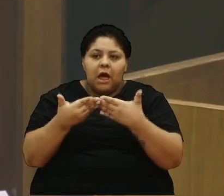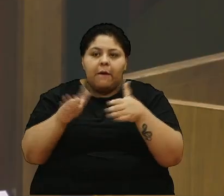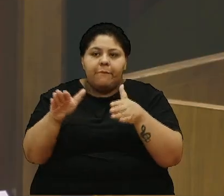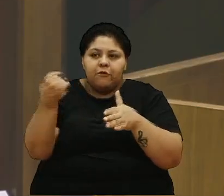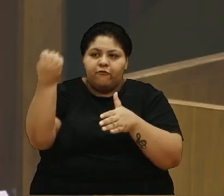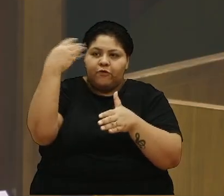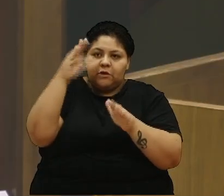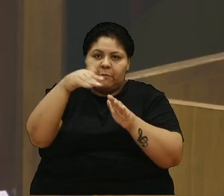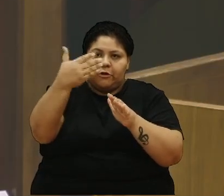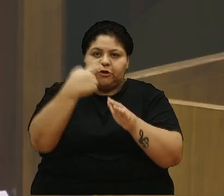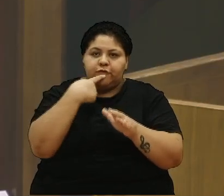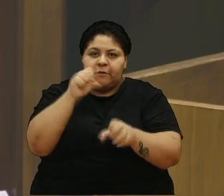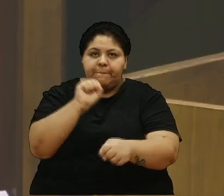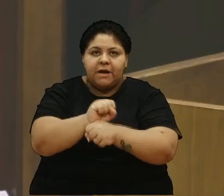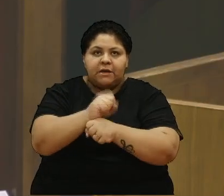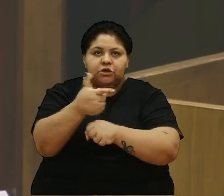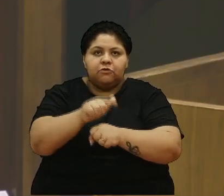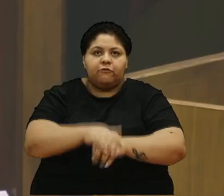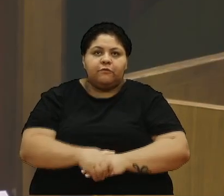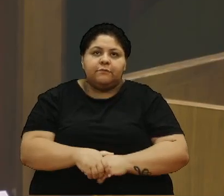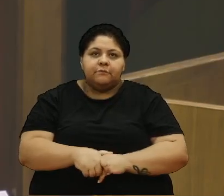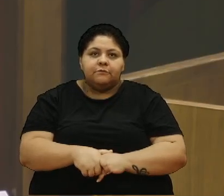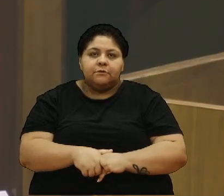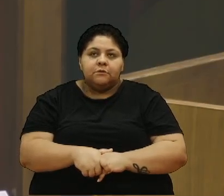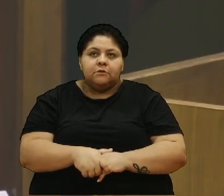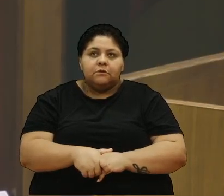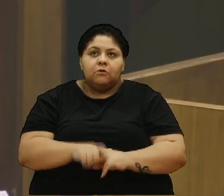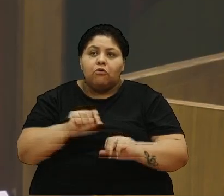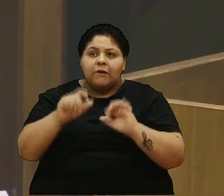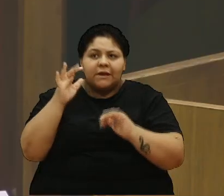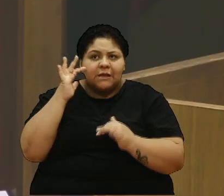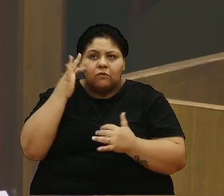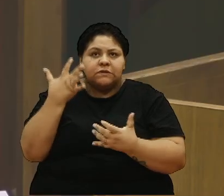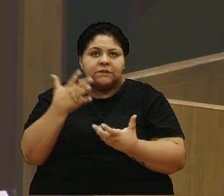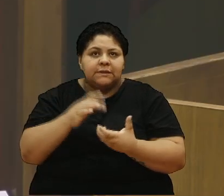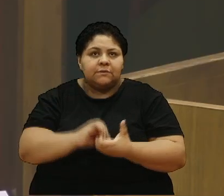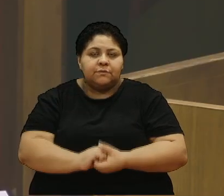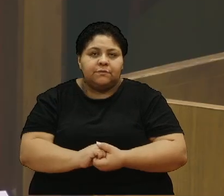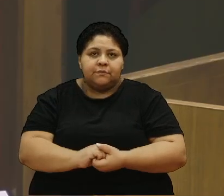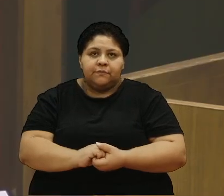próxima já está vermelho, para tudo de novo. O que está acontecendo?